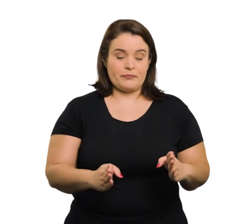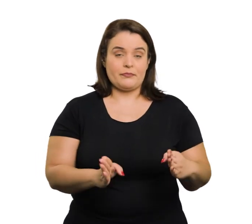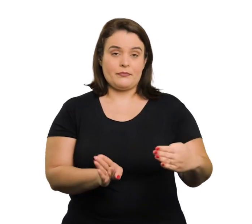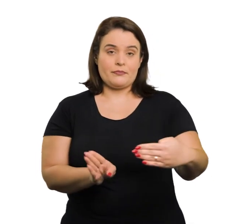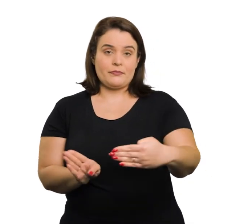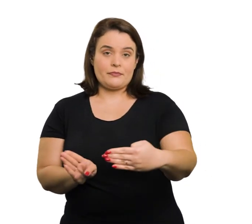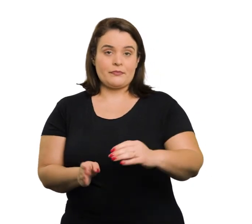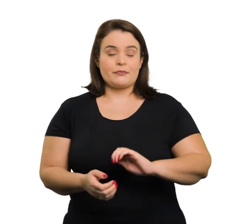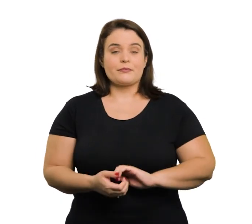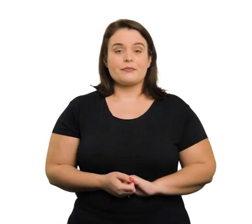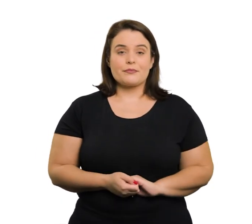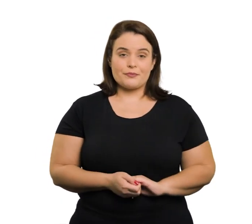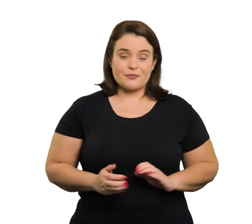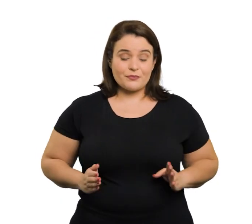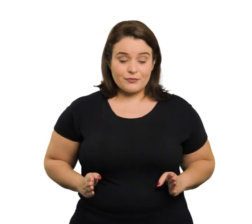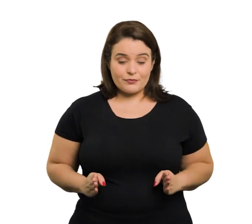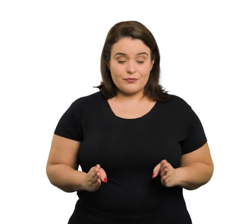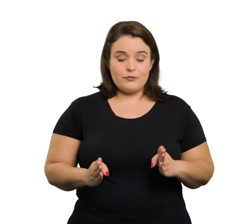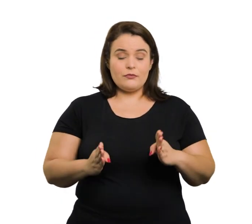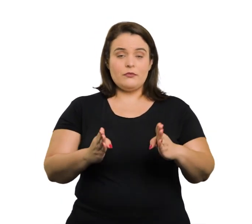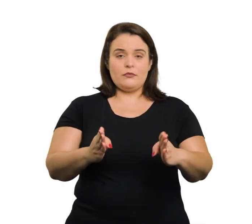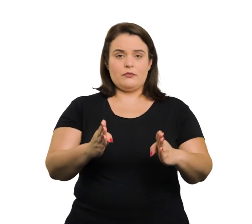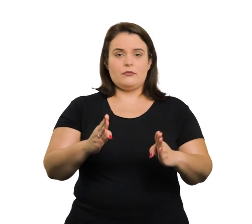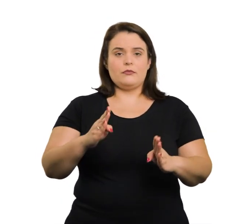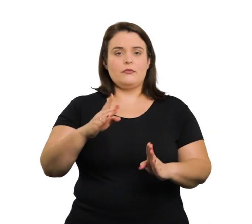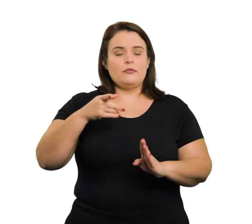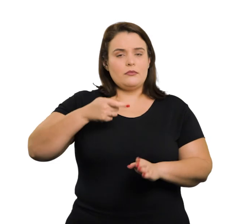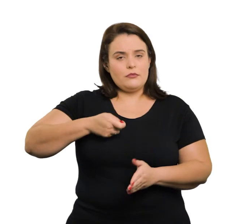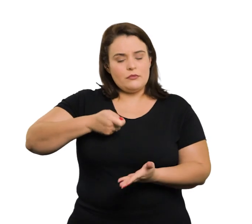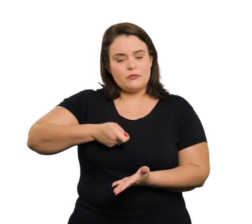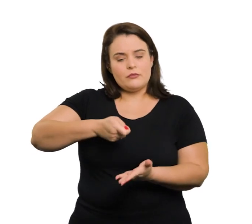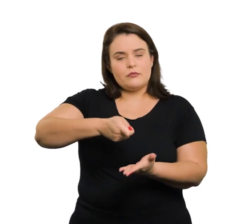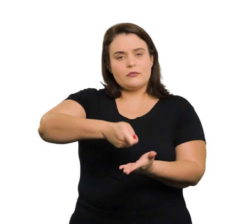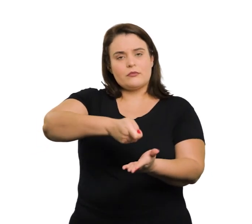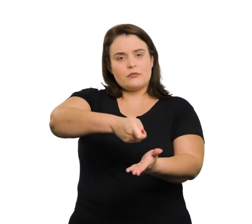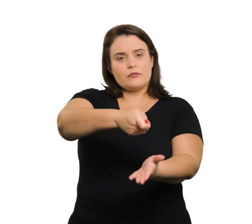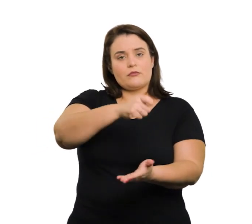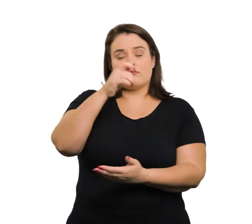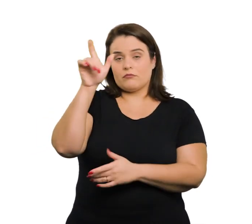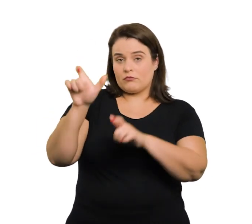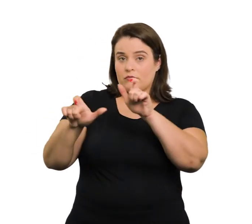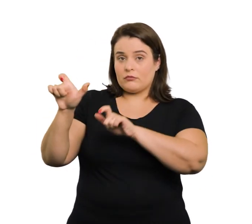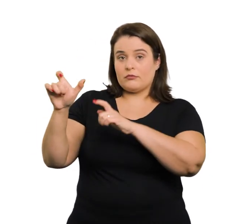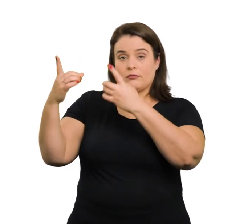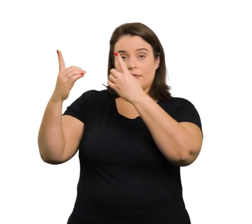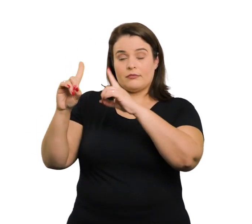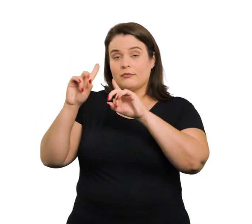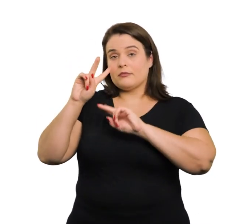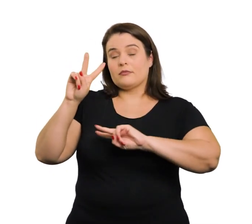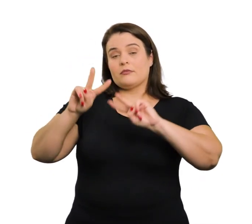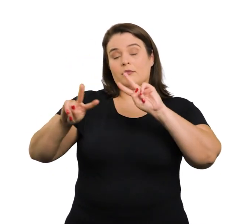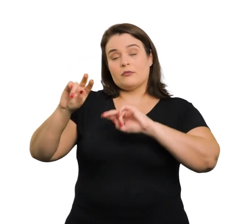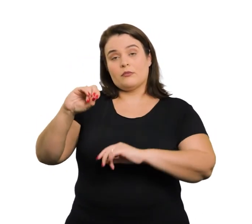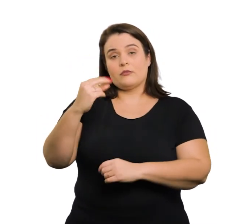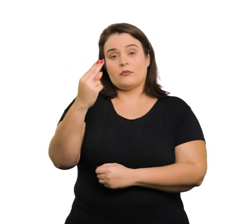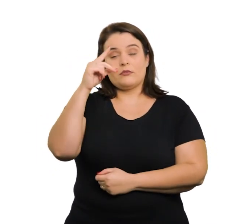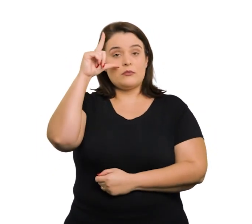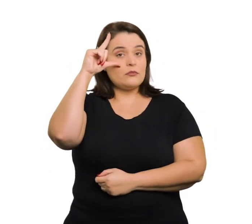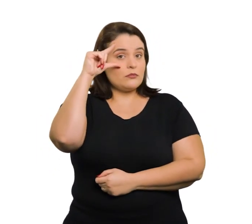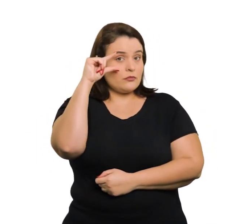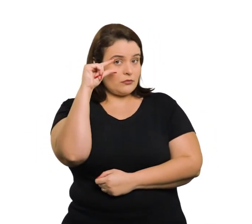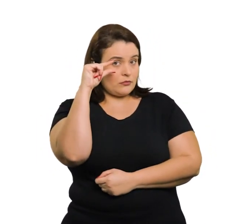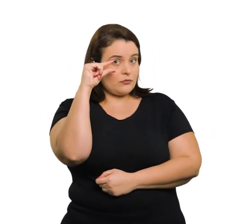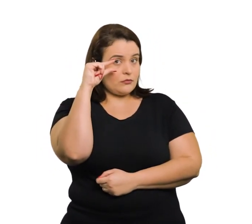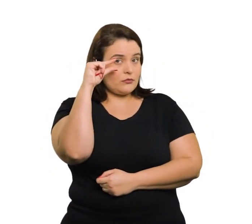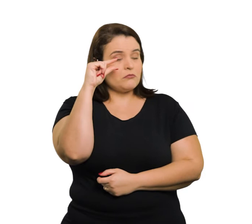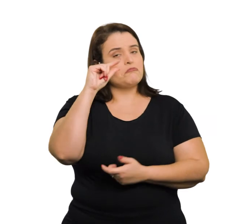Piso direcional. O piso direcional dá referência de deslocamento às pessoas com deficiência visual